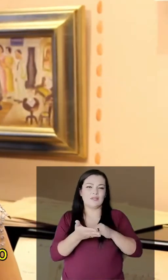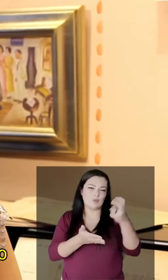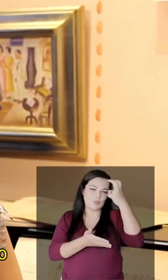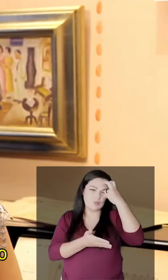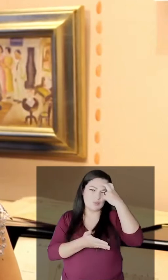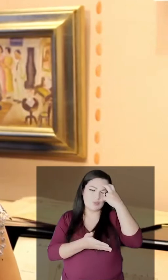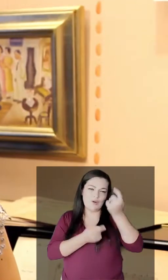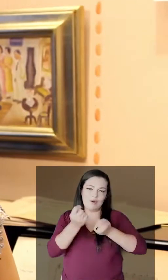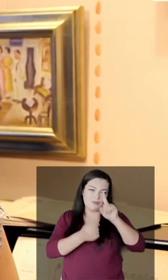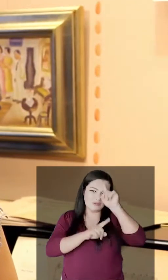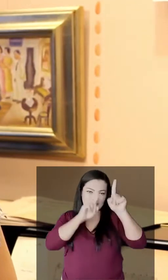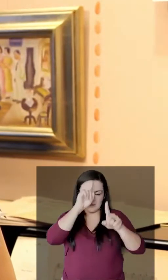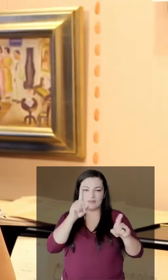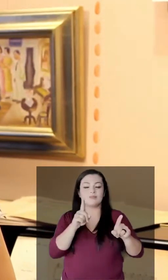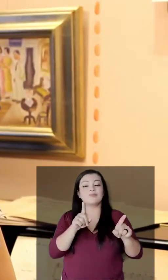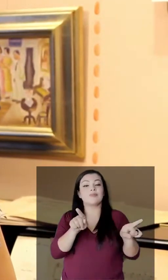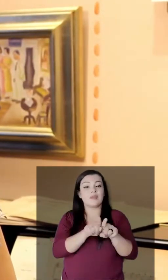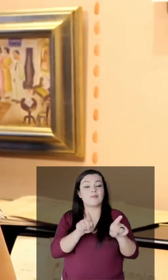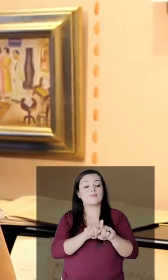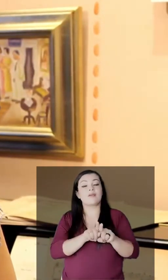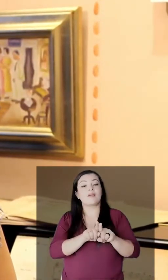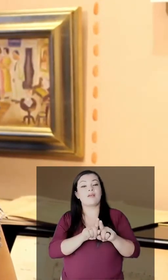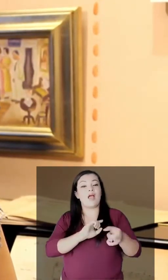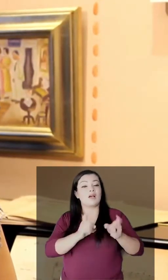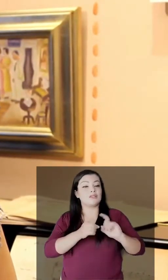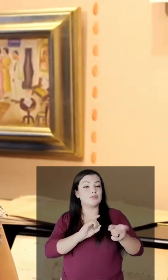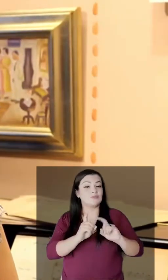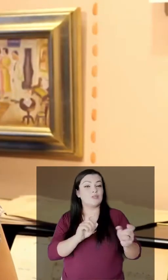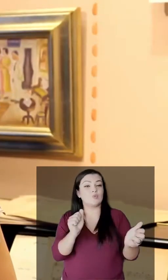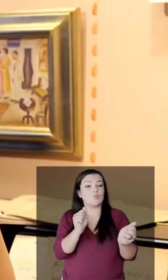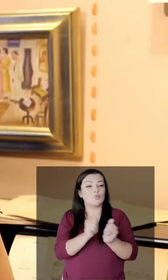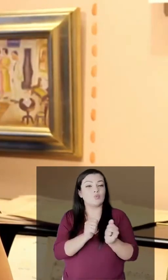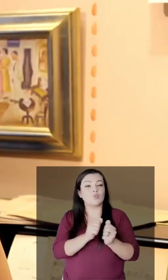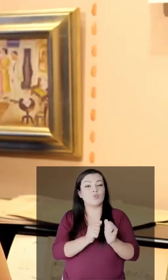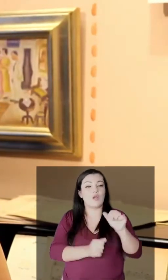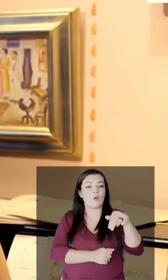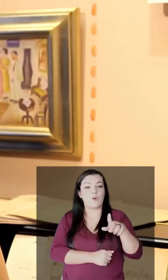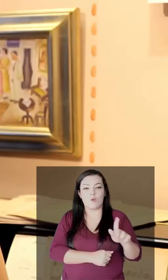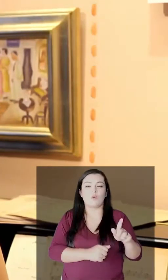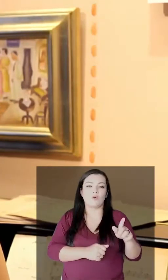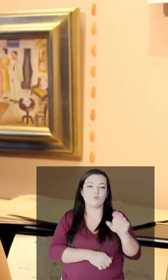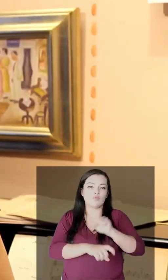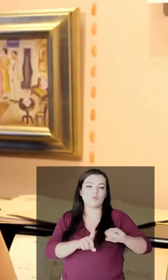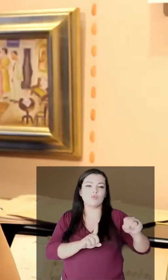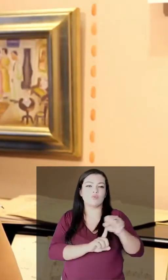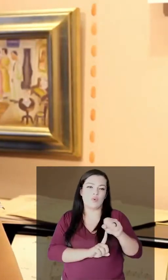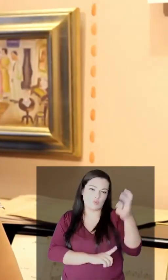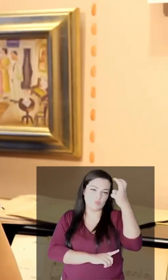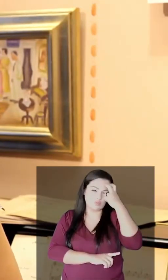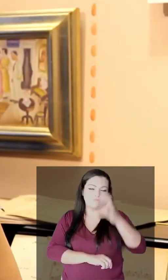Paulo, administrados em parceria pela COIESES, Organização Social de Cultura. Como o Marcelo